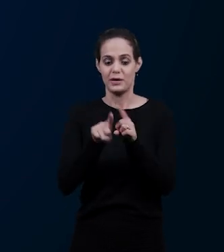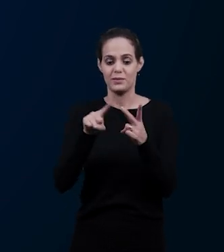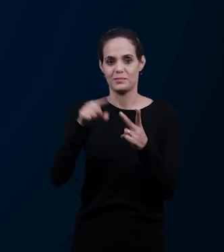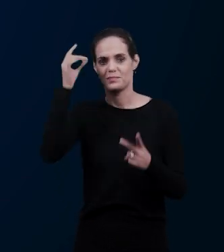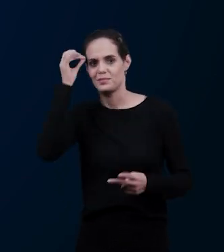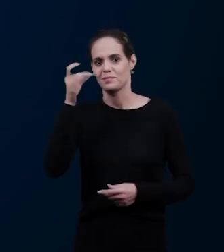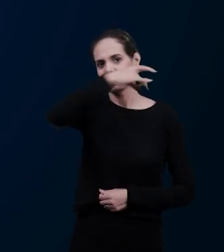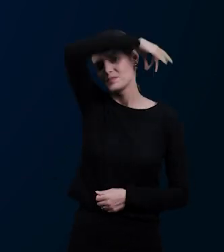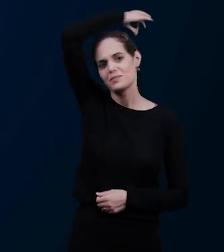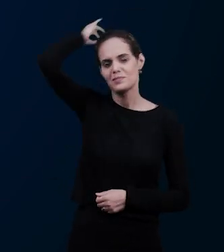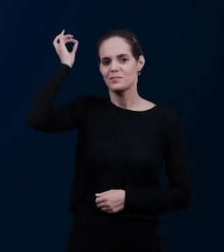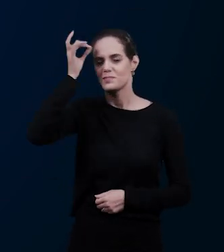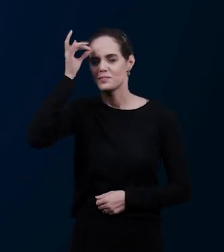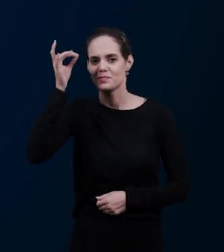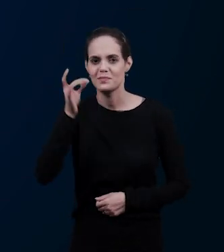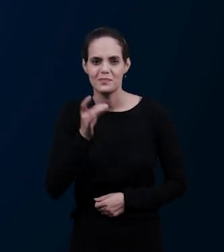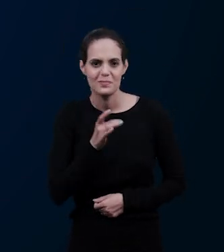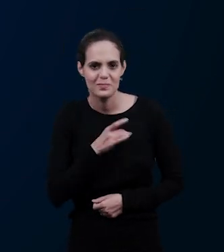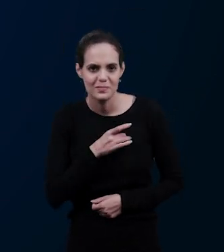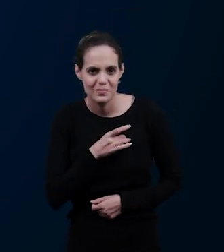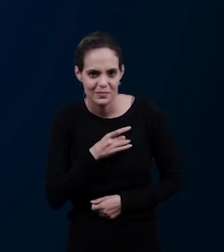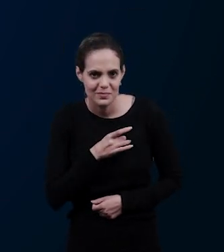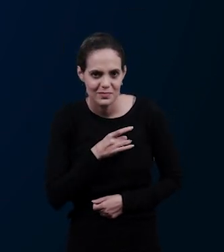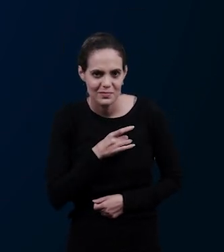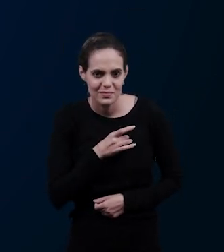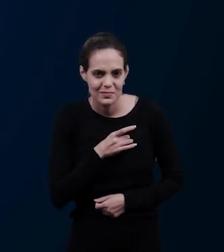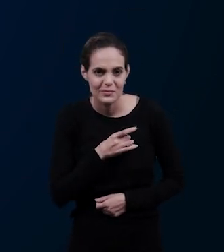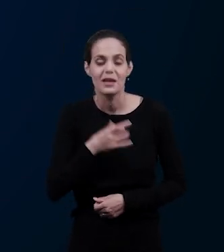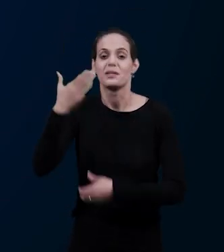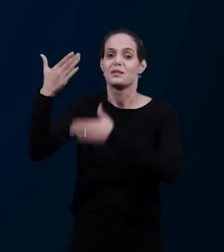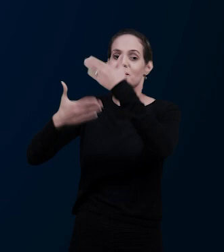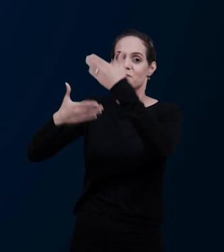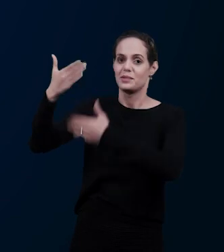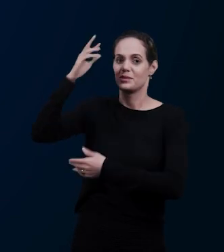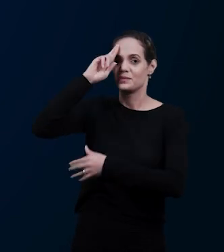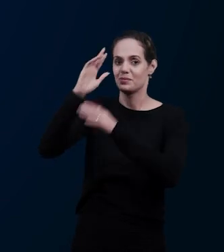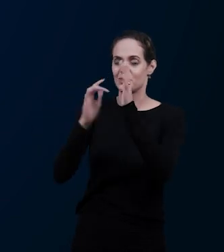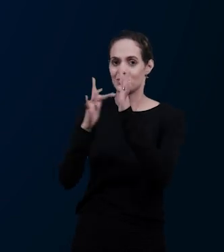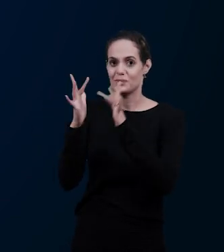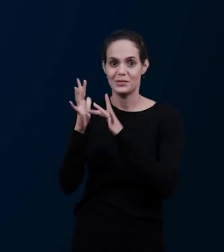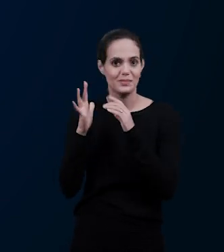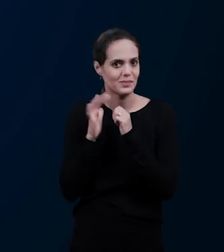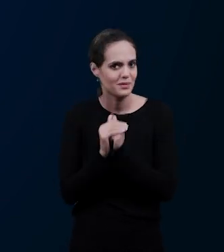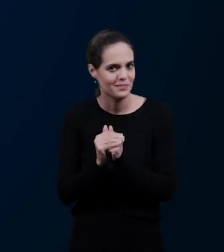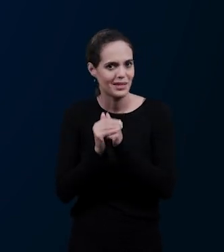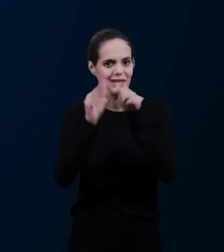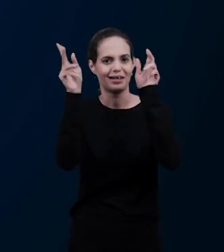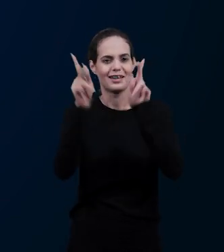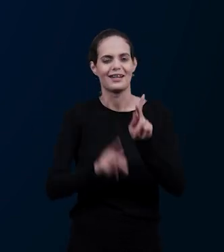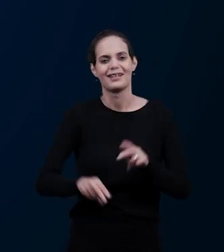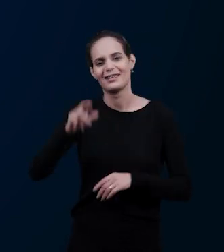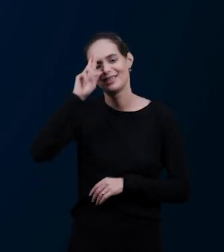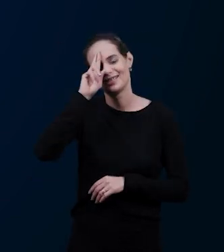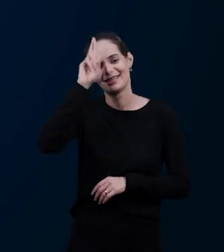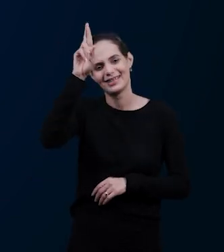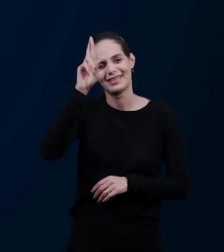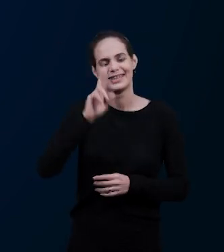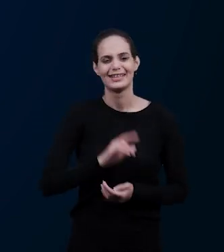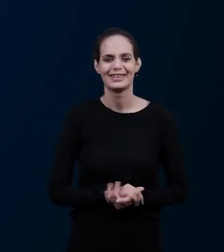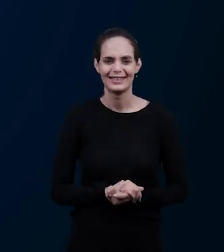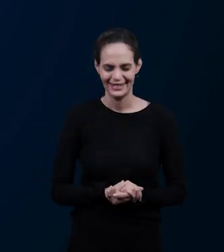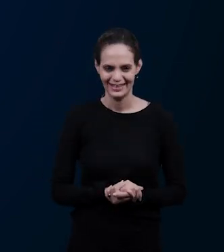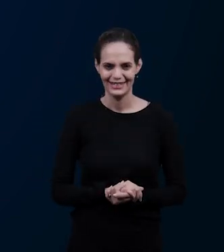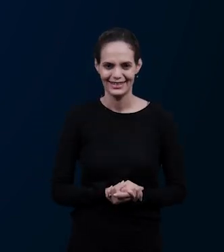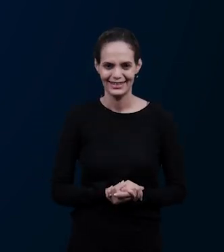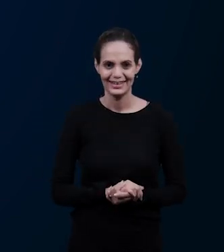tem o batismo do Espírito Santo. E a gente tem que estar sempre na presença de Jesus. Amém?